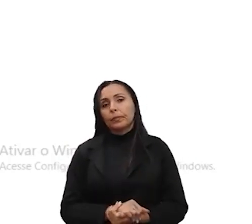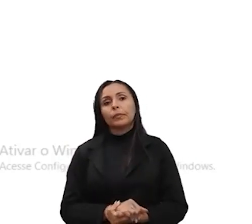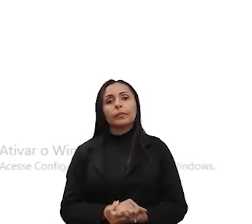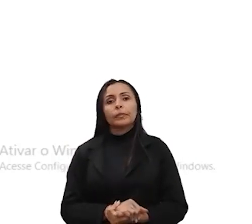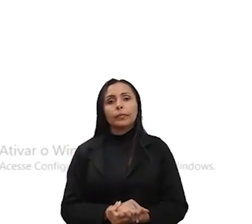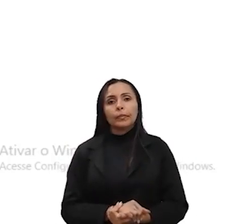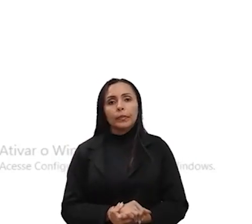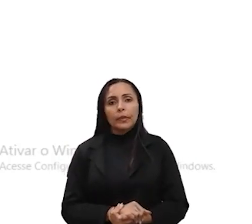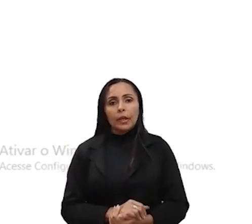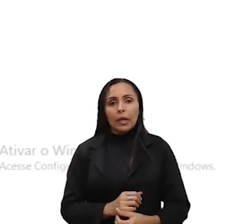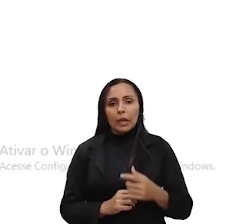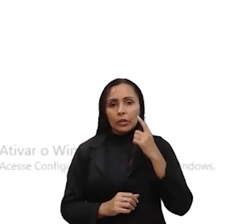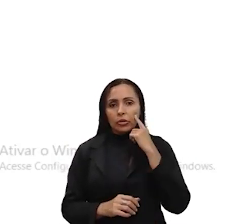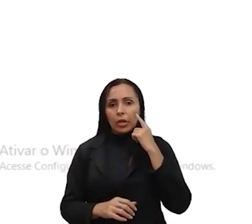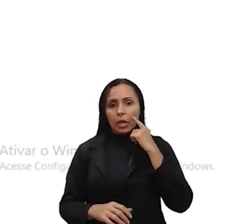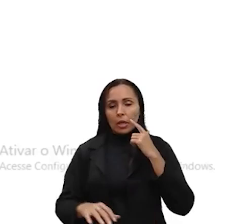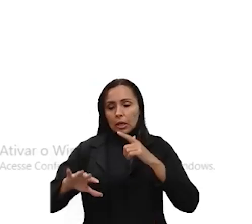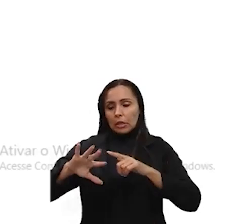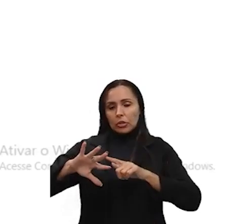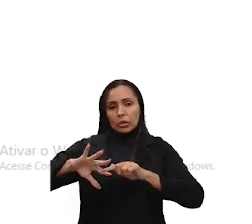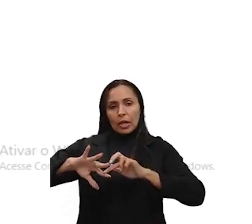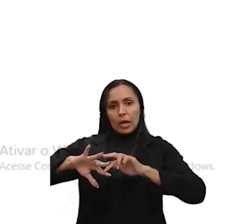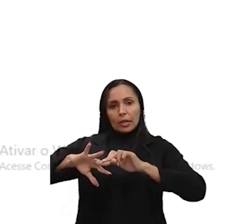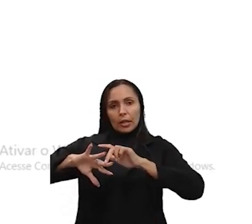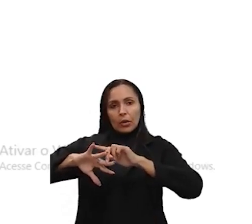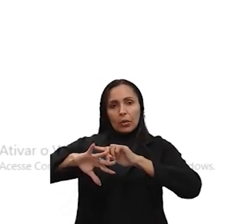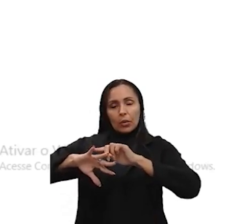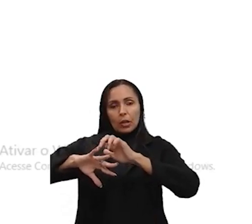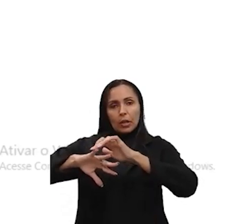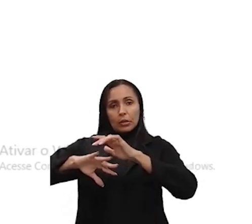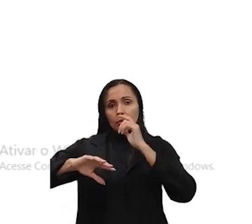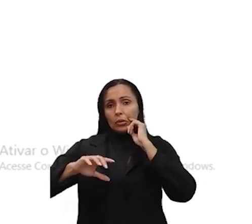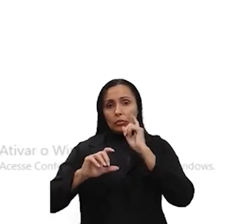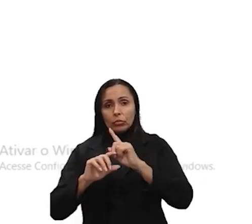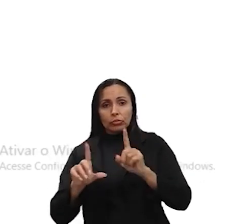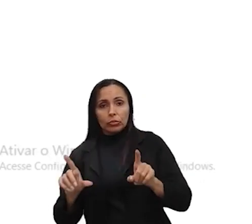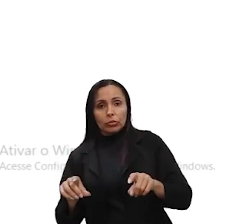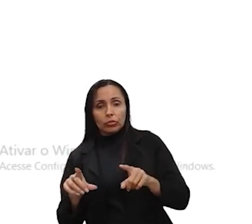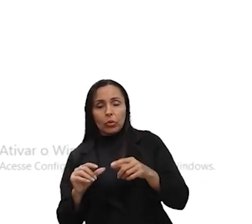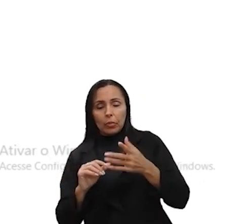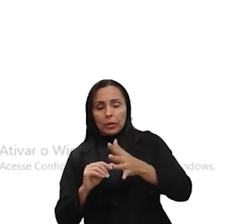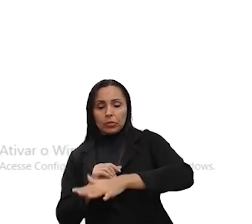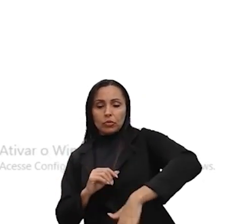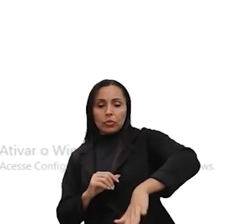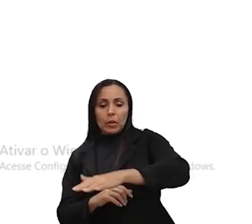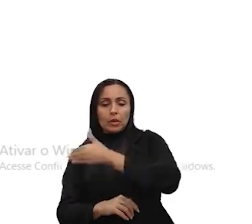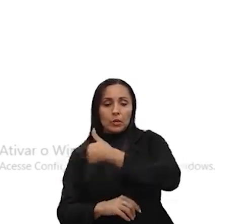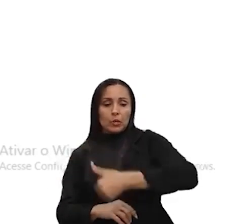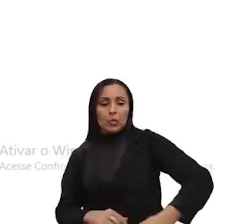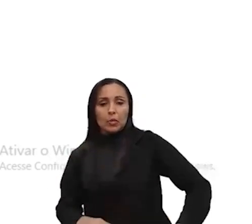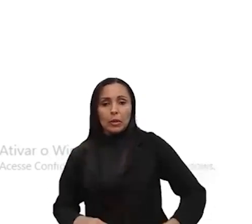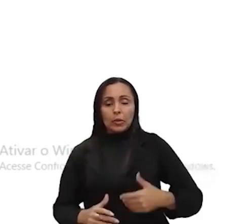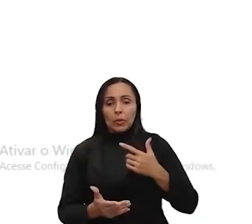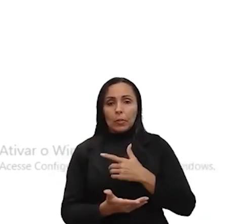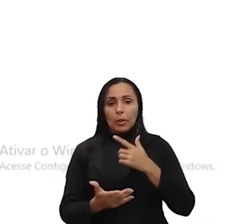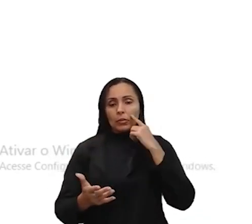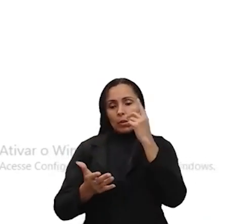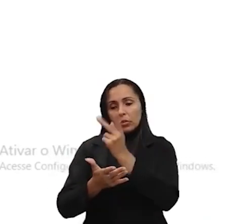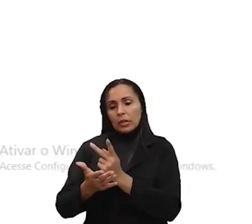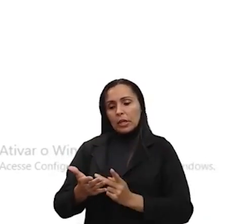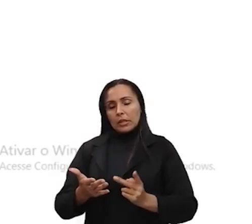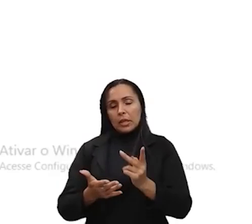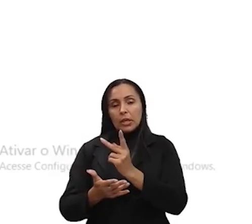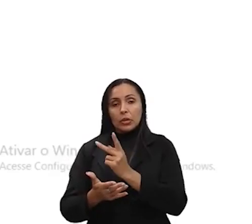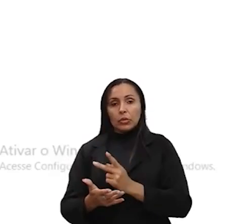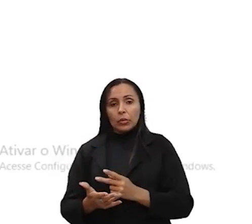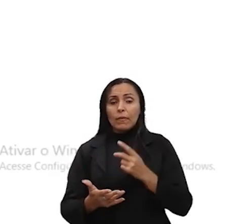a escada rolante em um espaço público, um manual de instruções com desenhos ao invés de textos, tudo